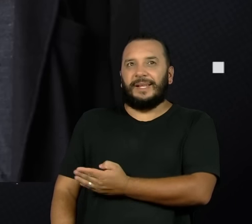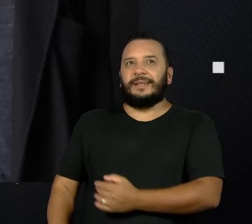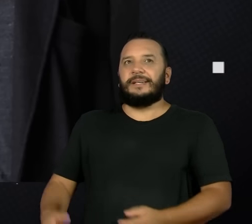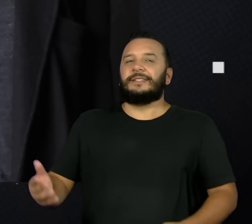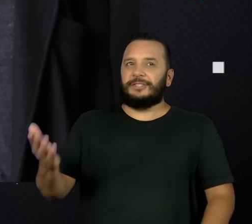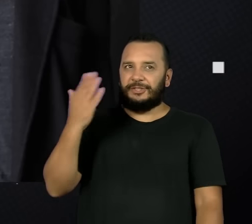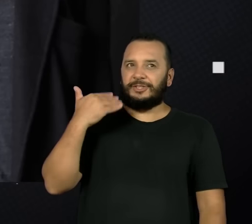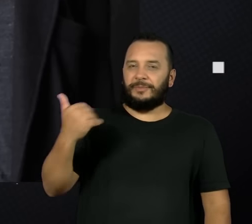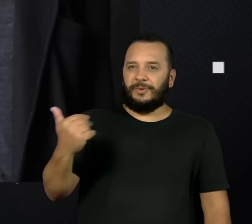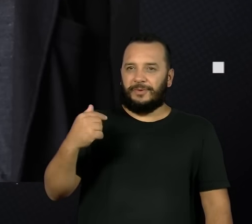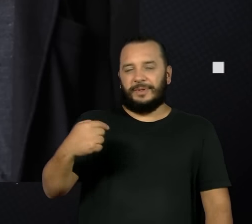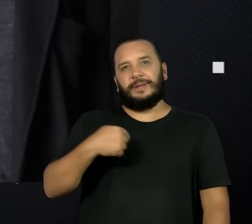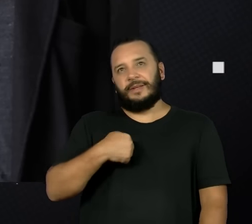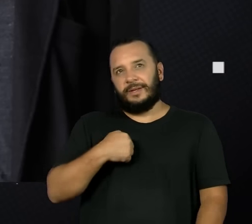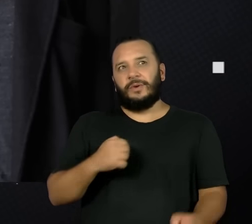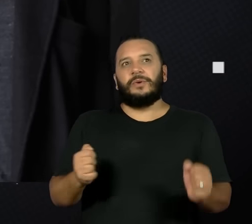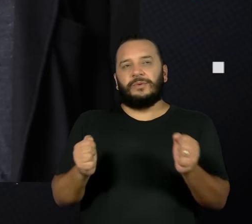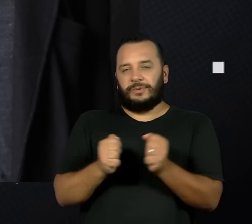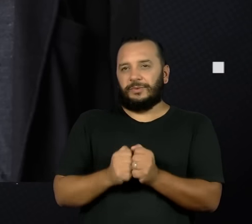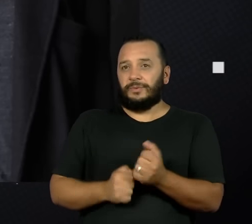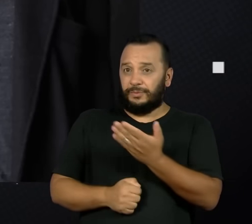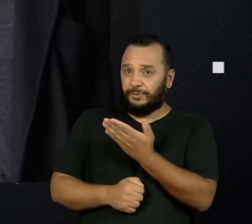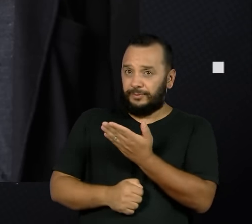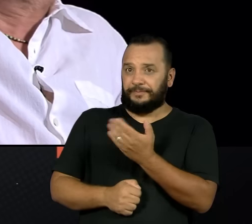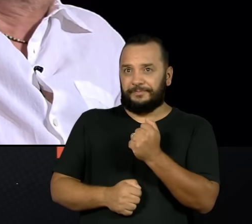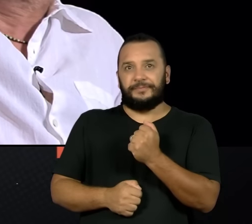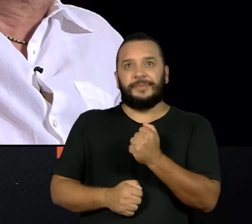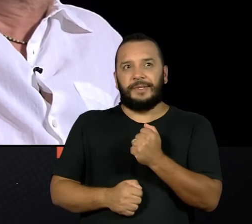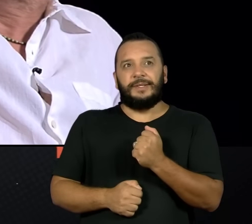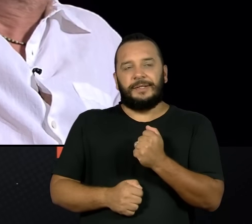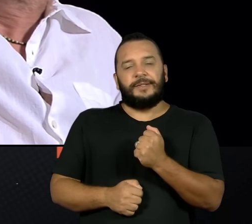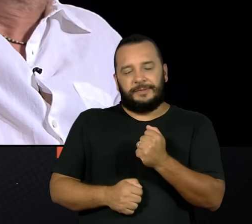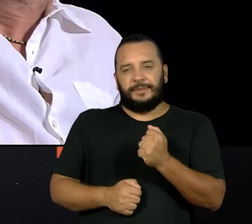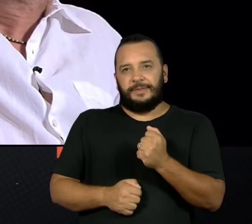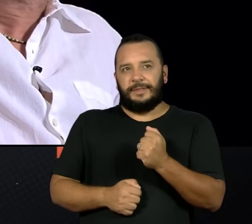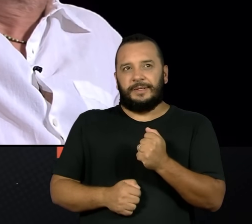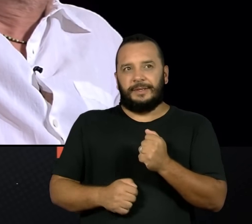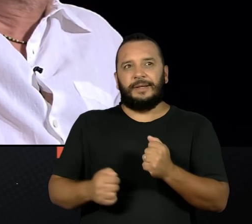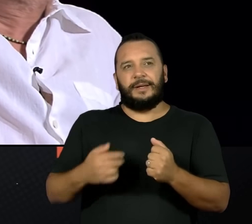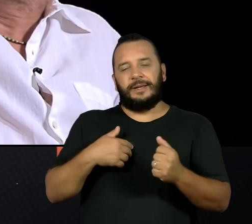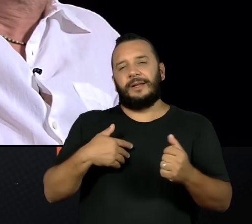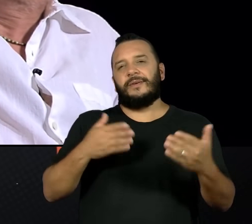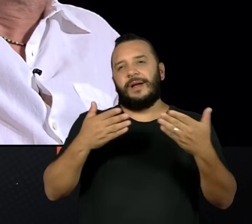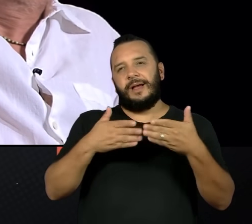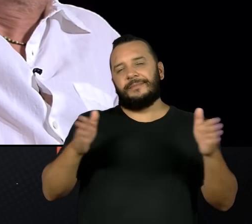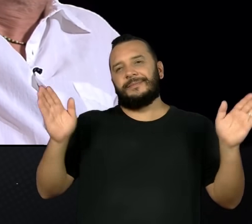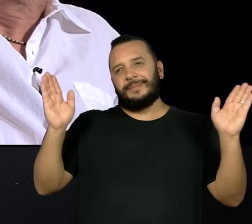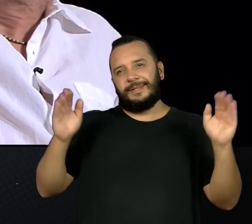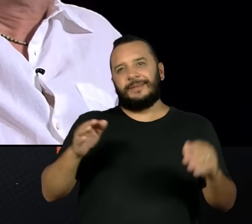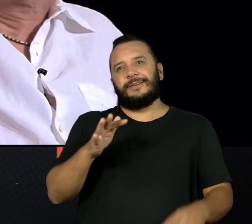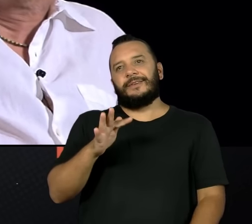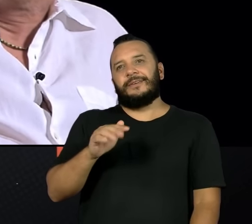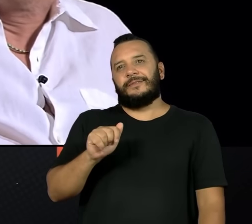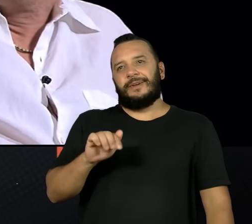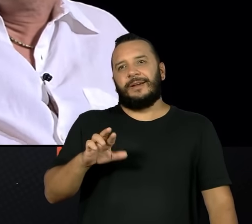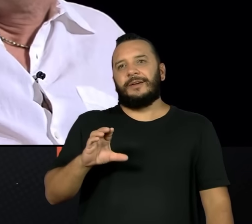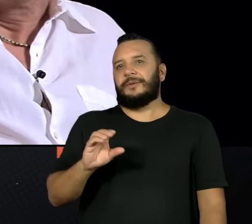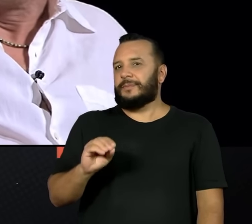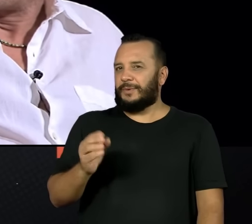Santana e eu para encararmos esse projeto e eu me abri pro Fabinho porque se revelou um